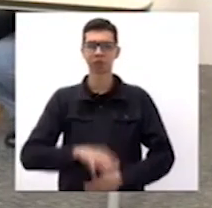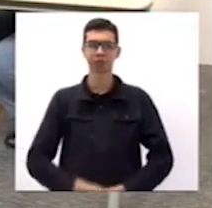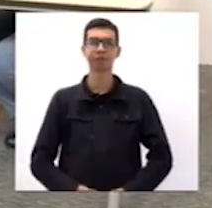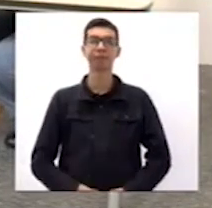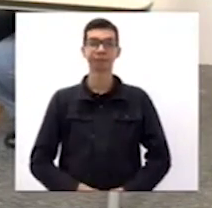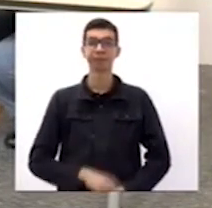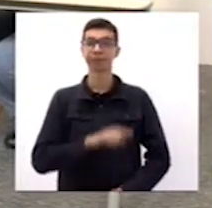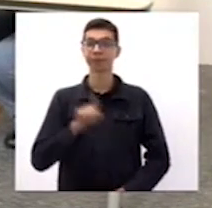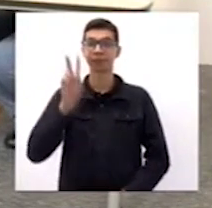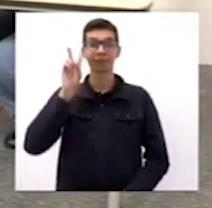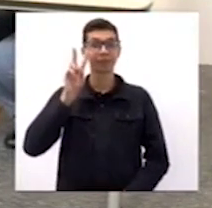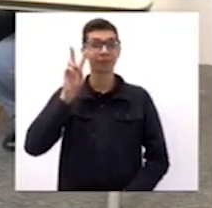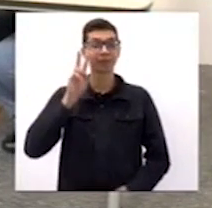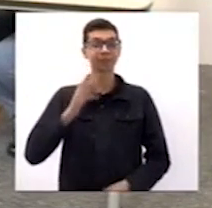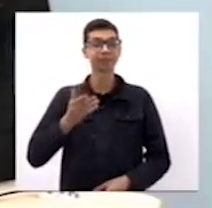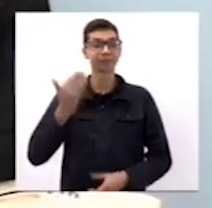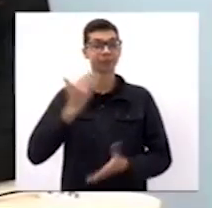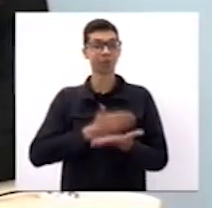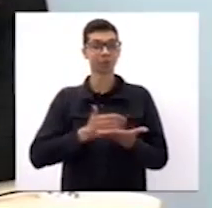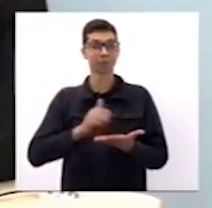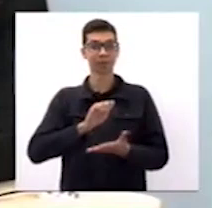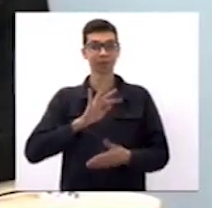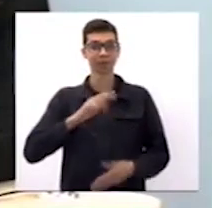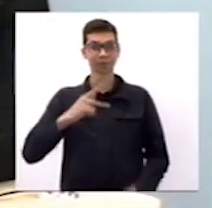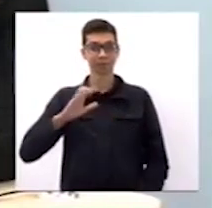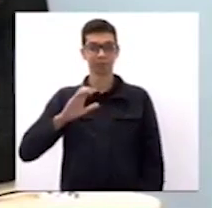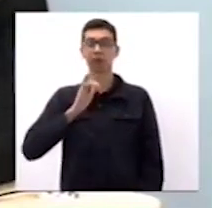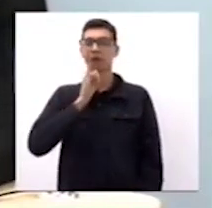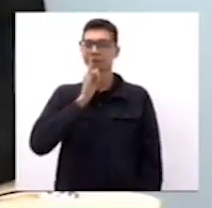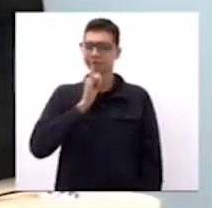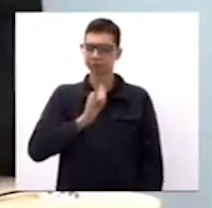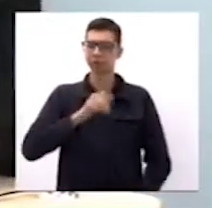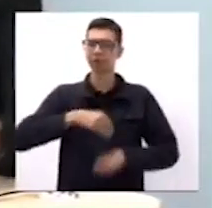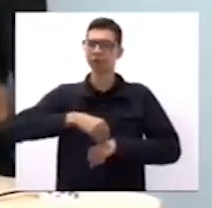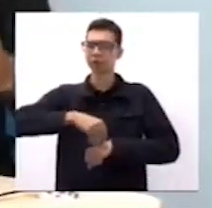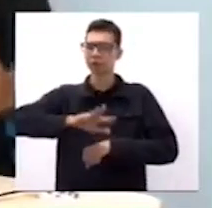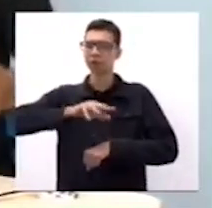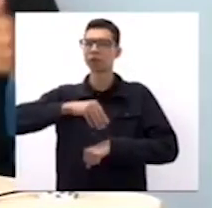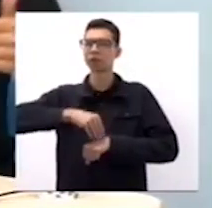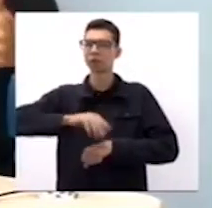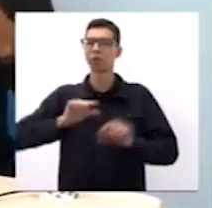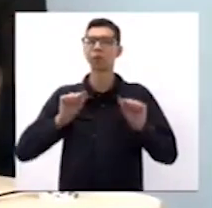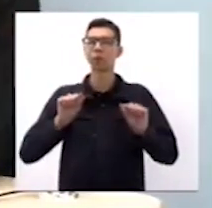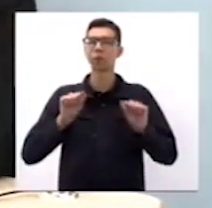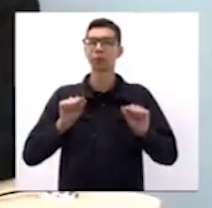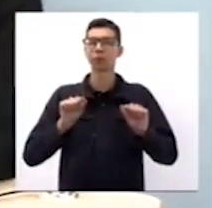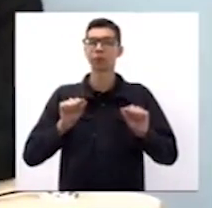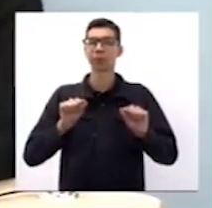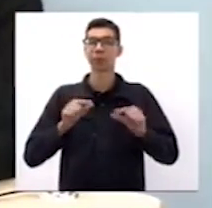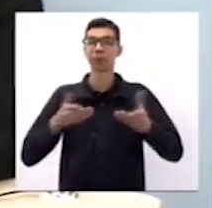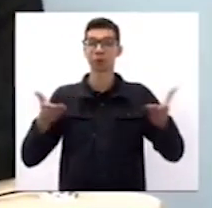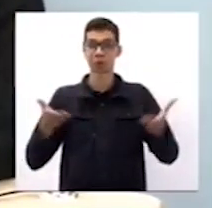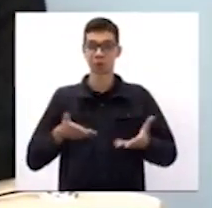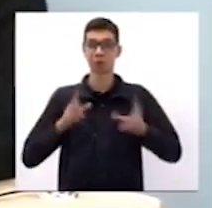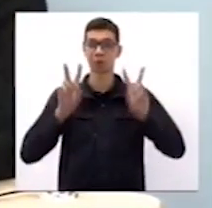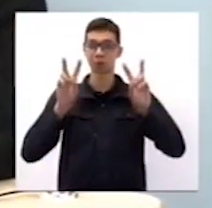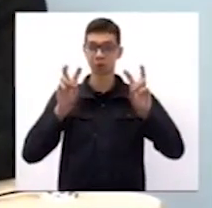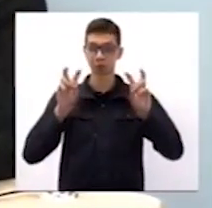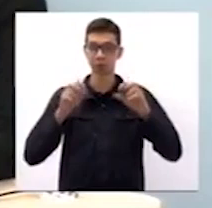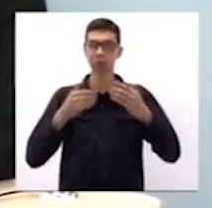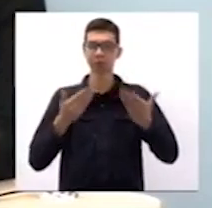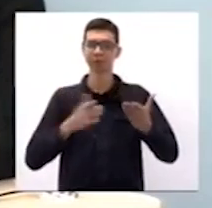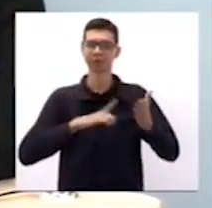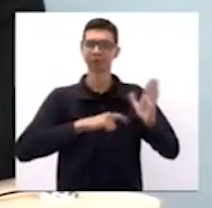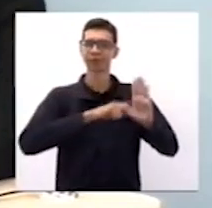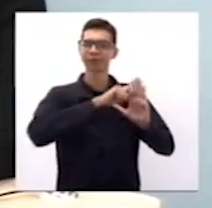nosso ATPC, eu sugeri que a gente construísse, ao longo da nossa pauta de hoje, o nosso diário de